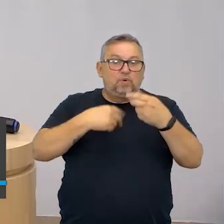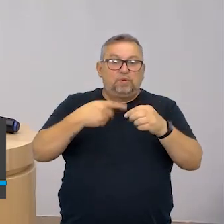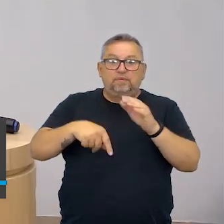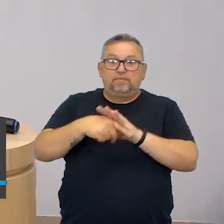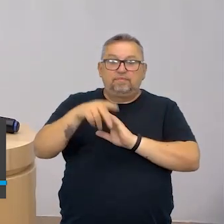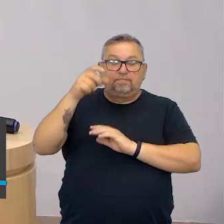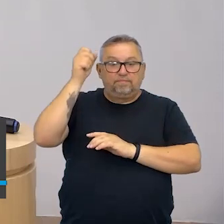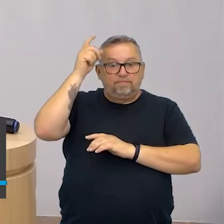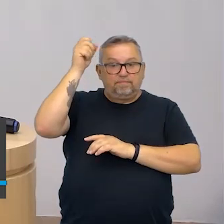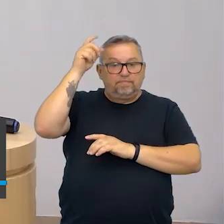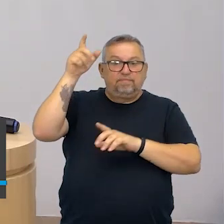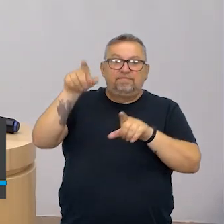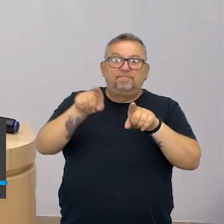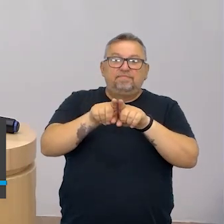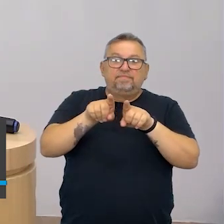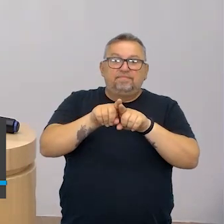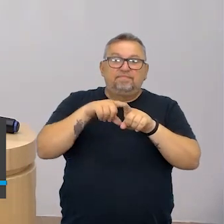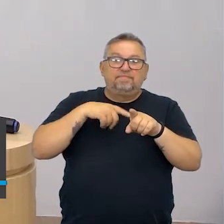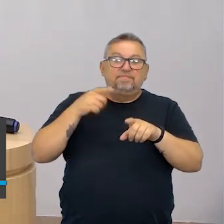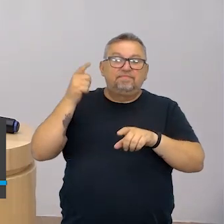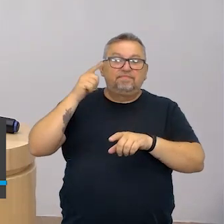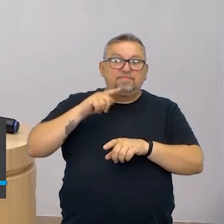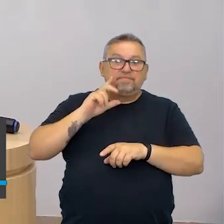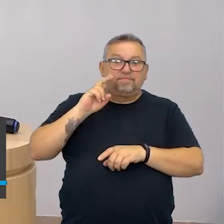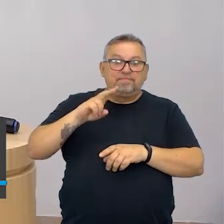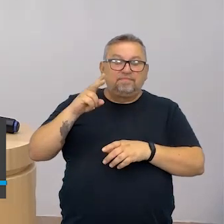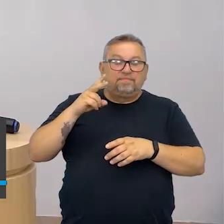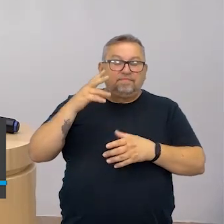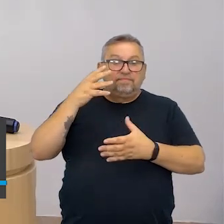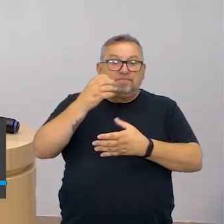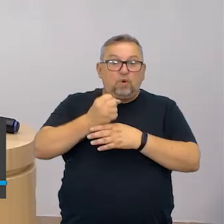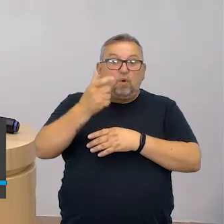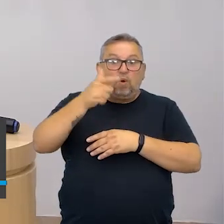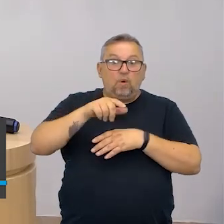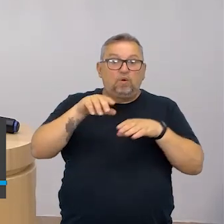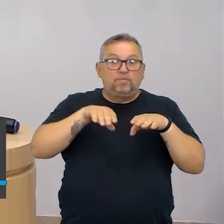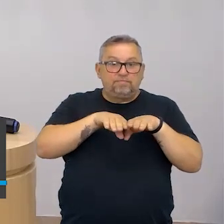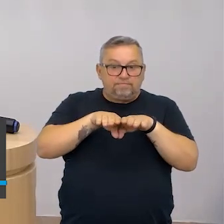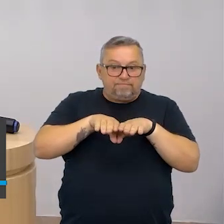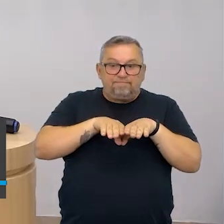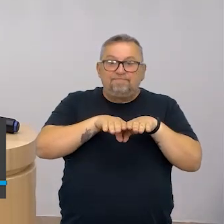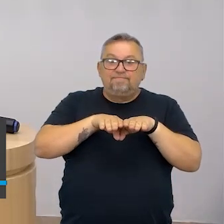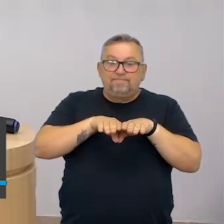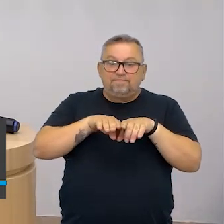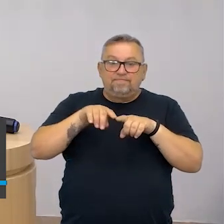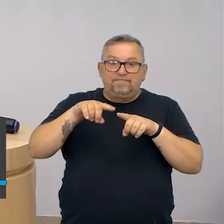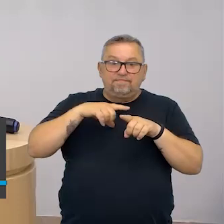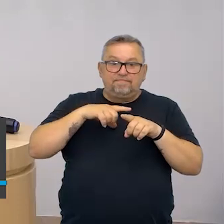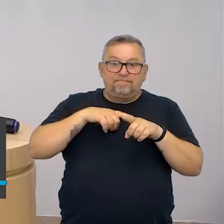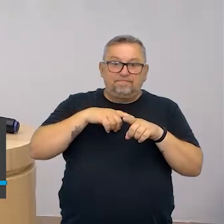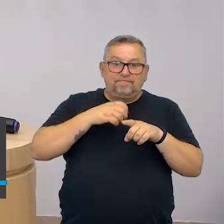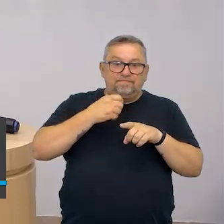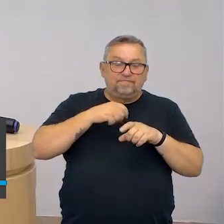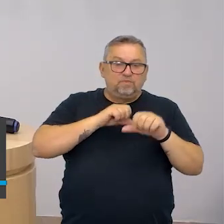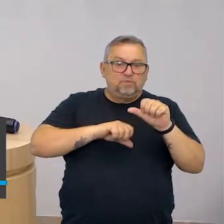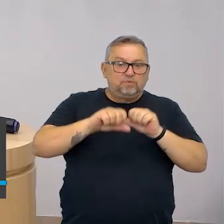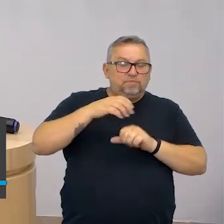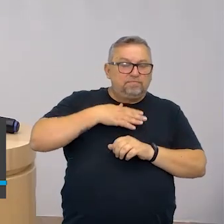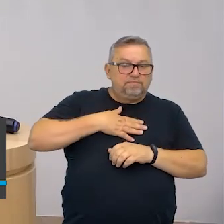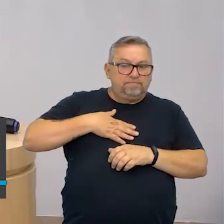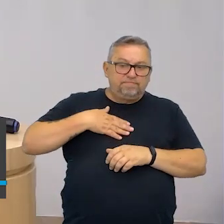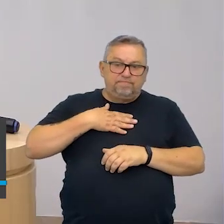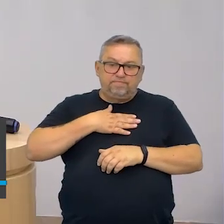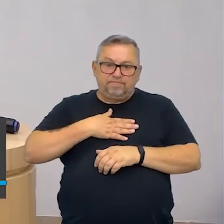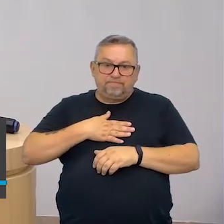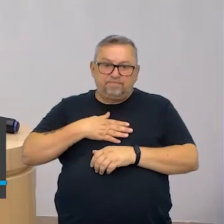cultural, e passavam a aderir outros padrões, etc., a mudar de gosto. Então, de